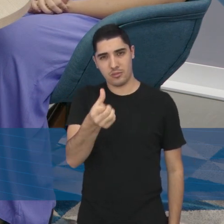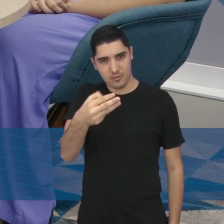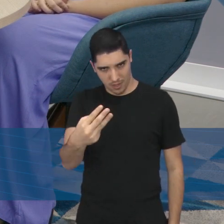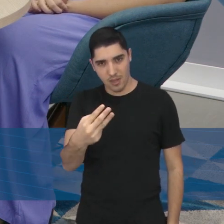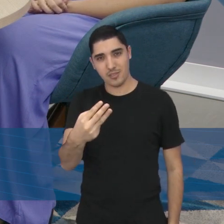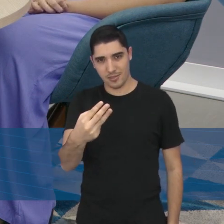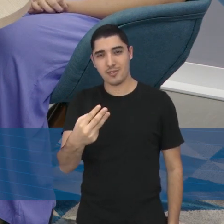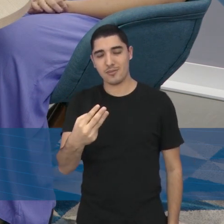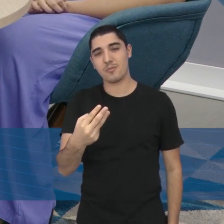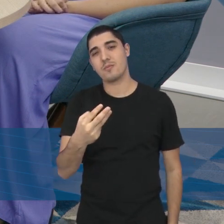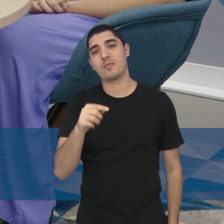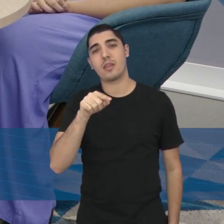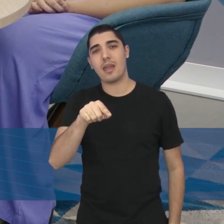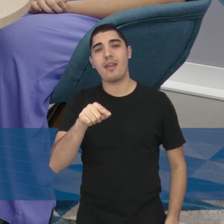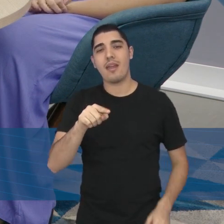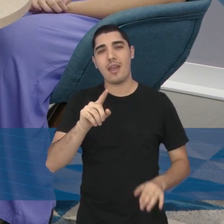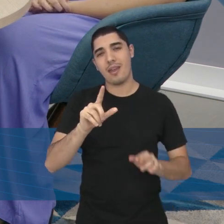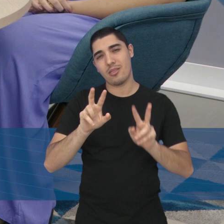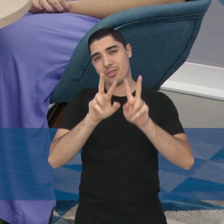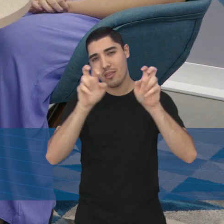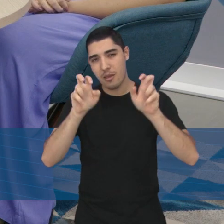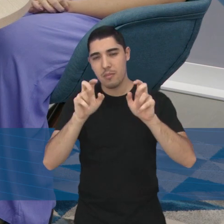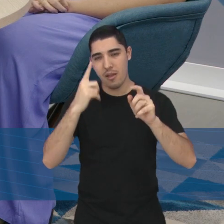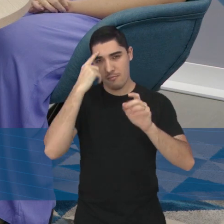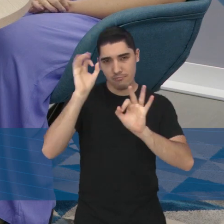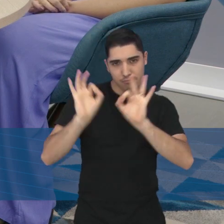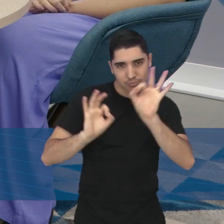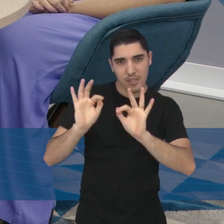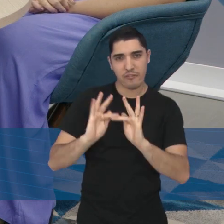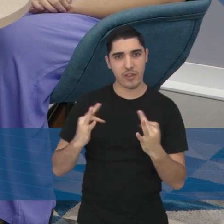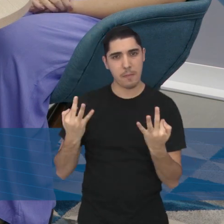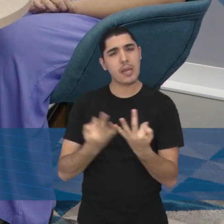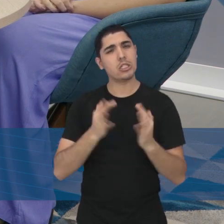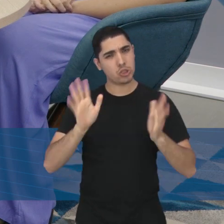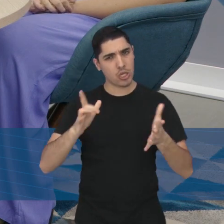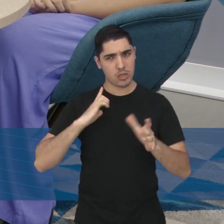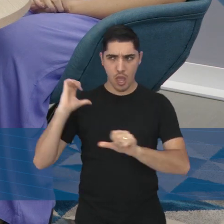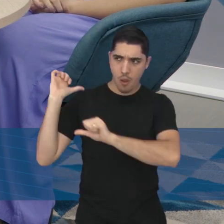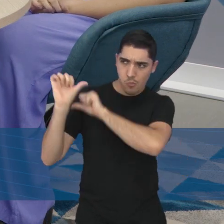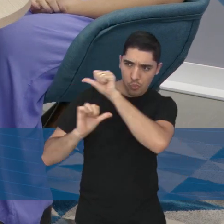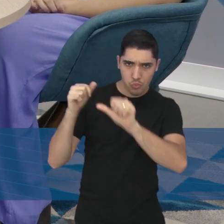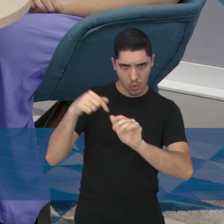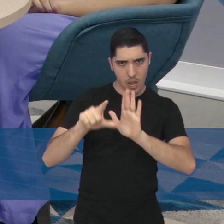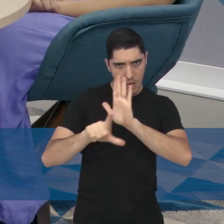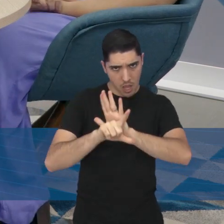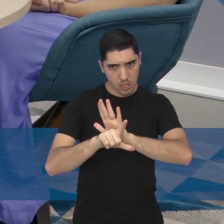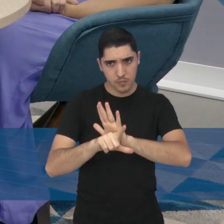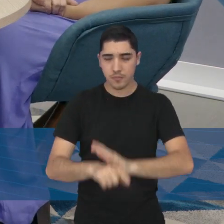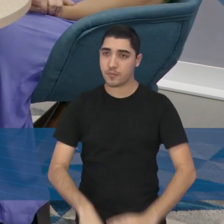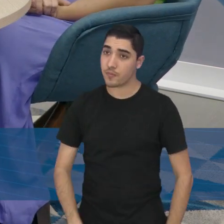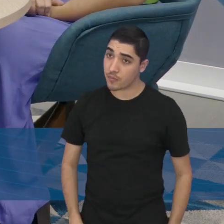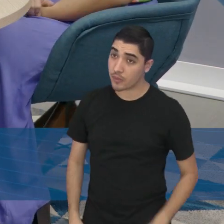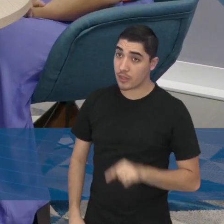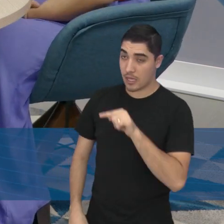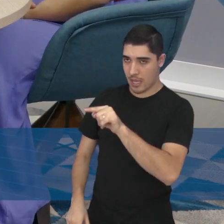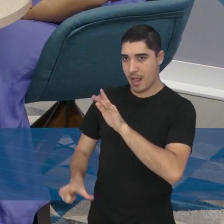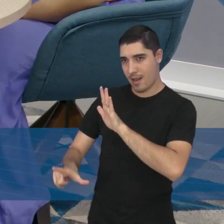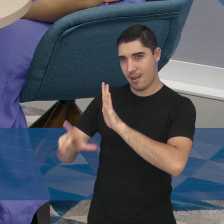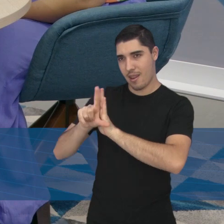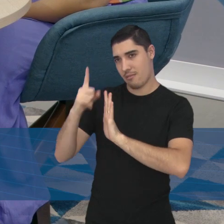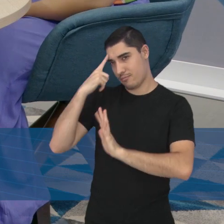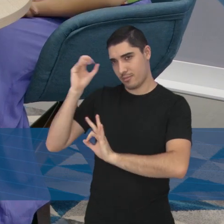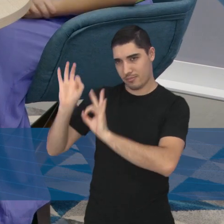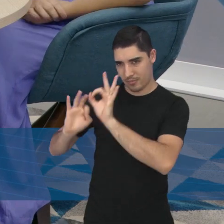9.263, do planejamento familiar. Tiveram algumas mudanças, é isso? A Lei do Planejamento